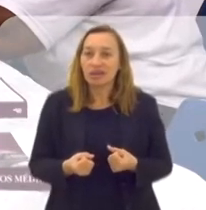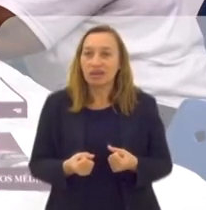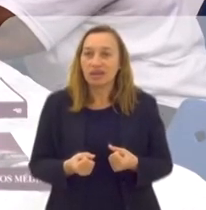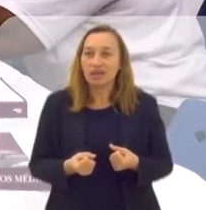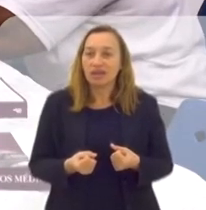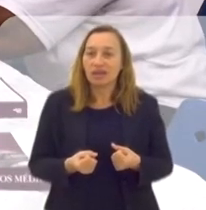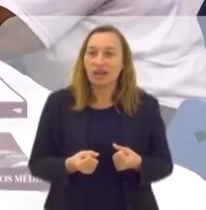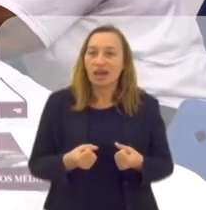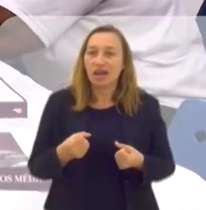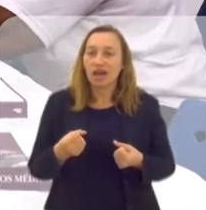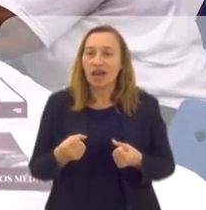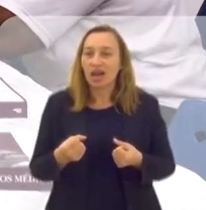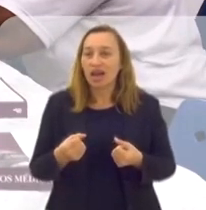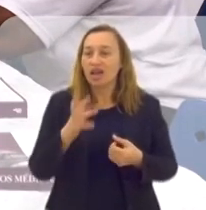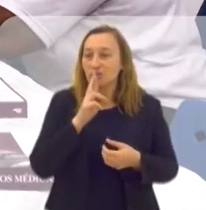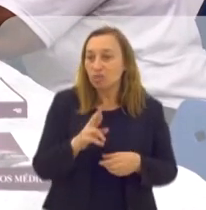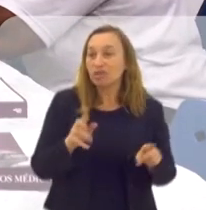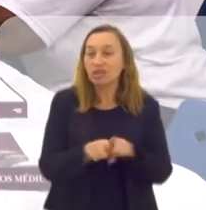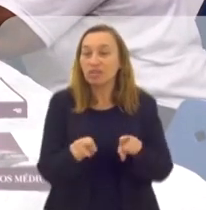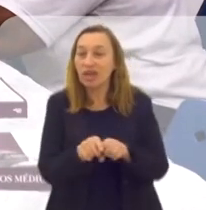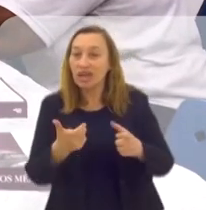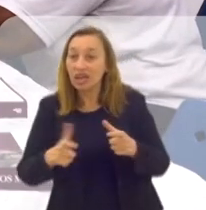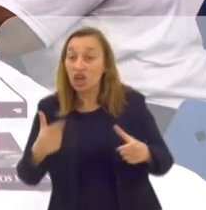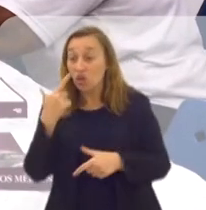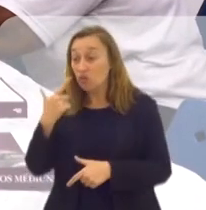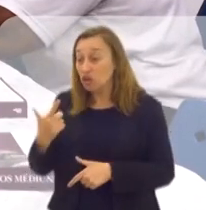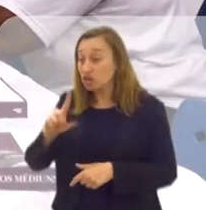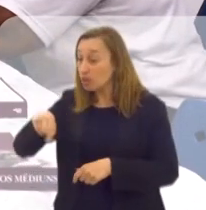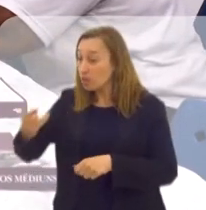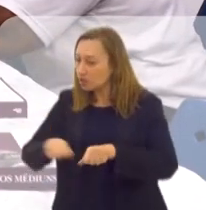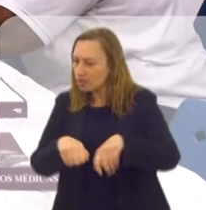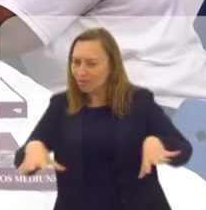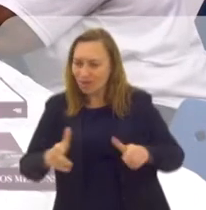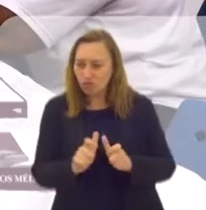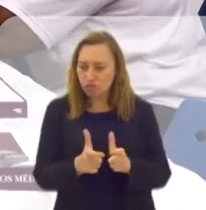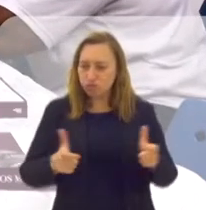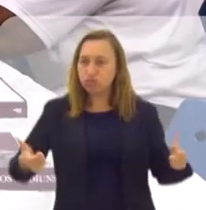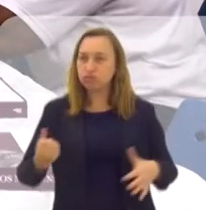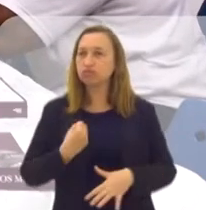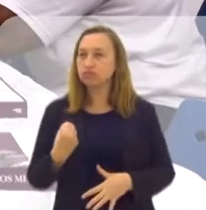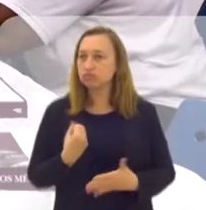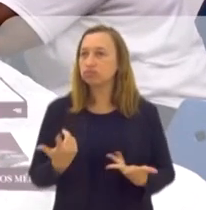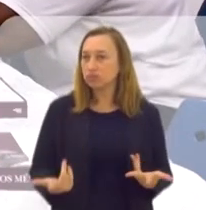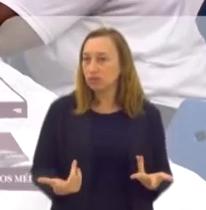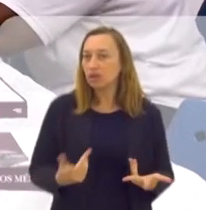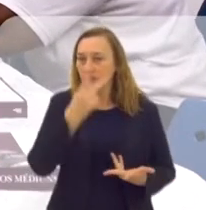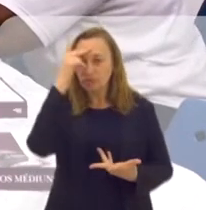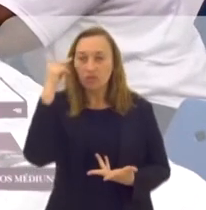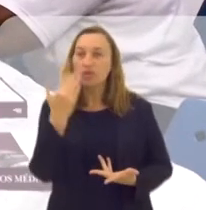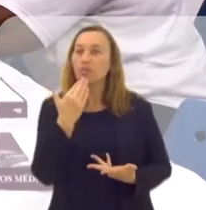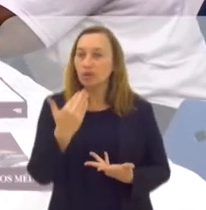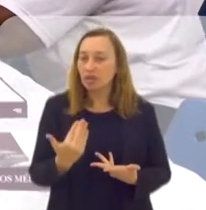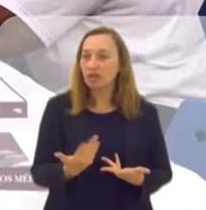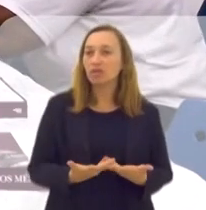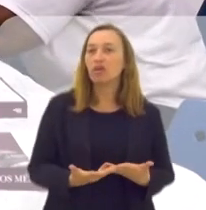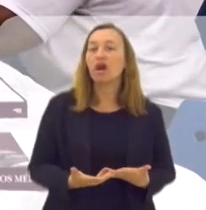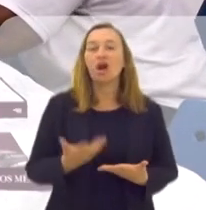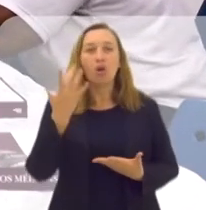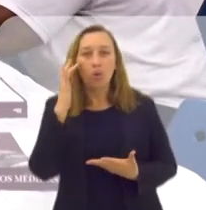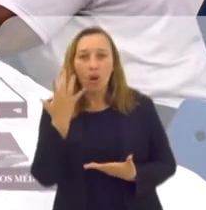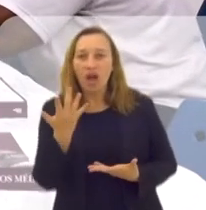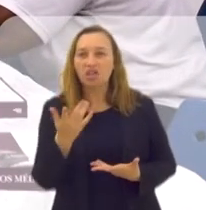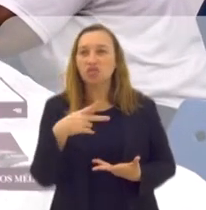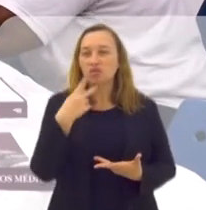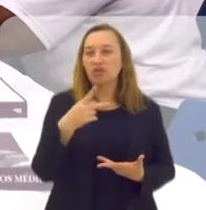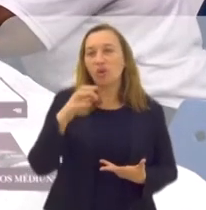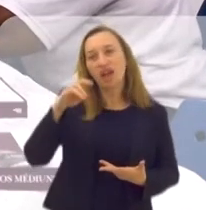grande. E eu vejo que hoje, depois da pandemia, isso cresceu muito mesmo. Por isso